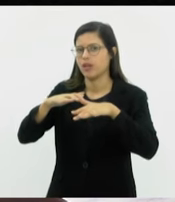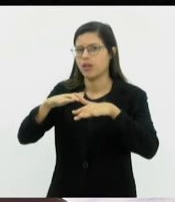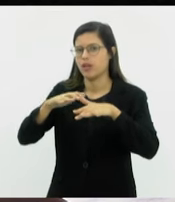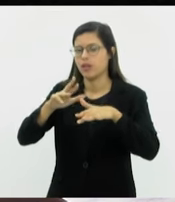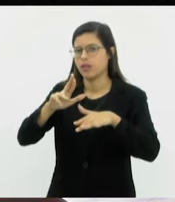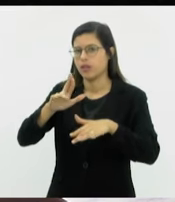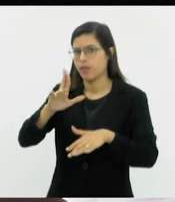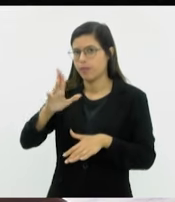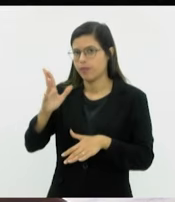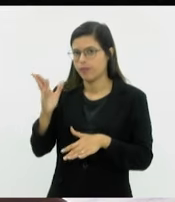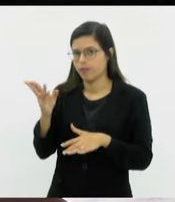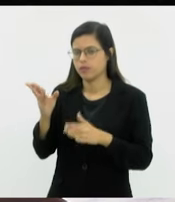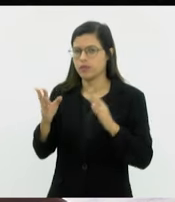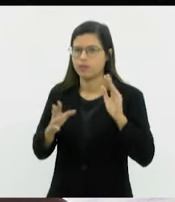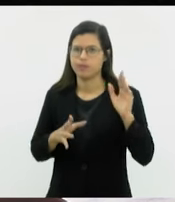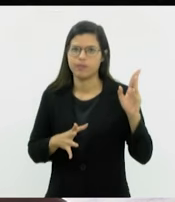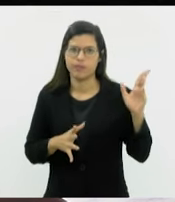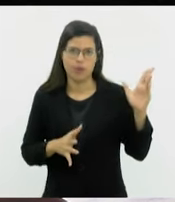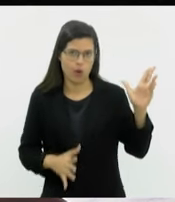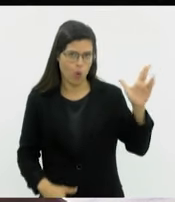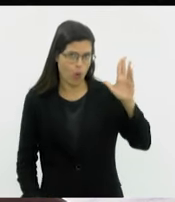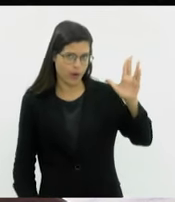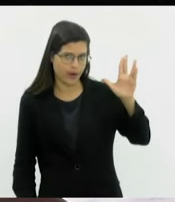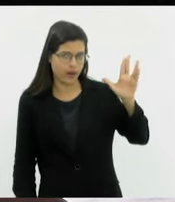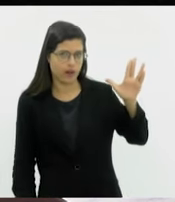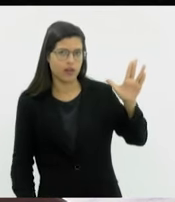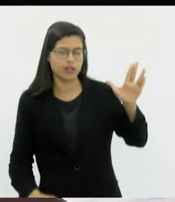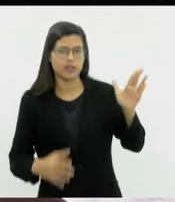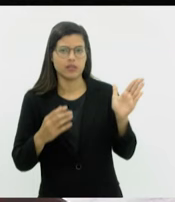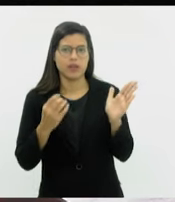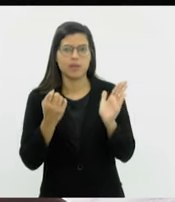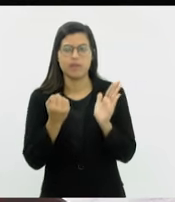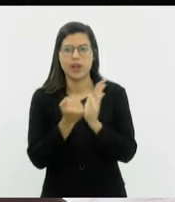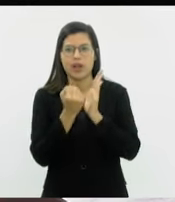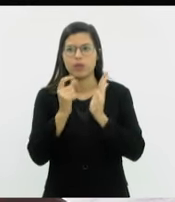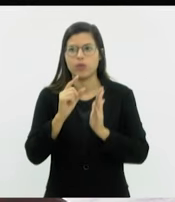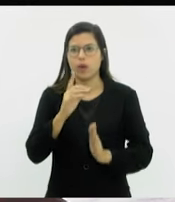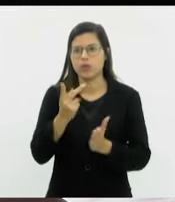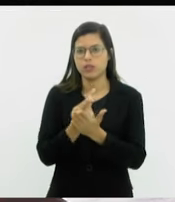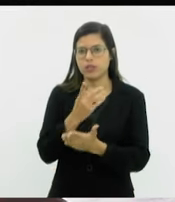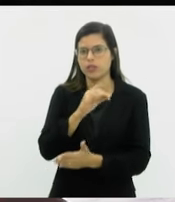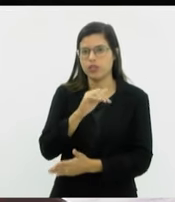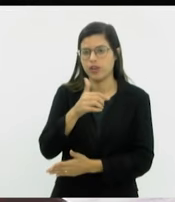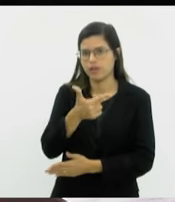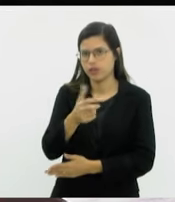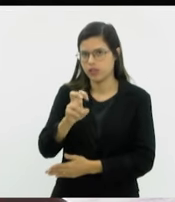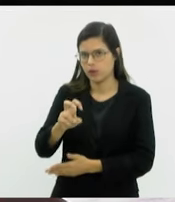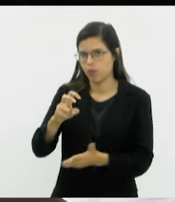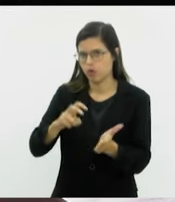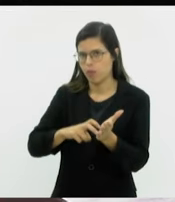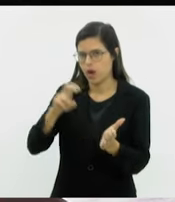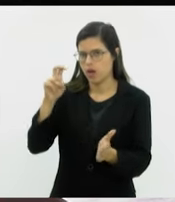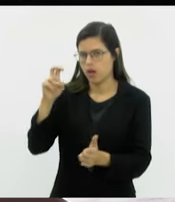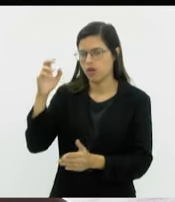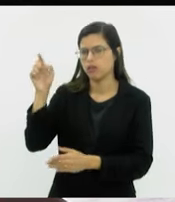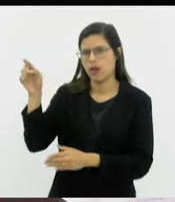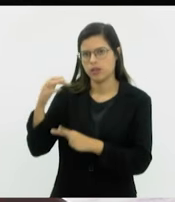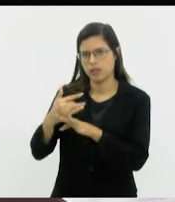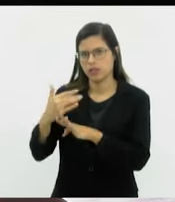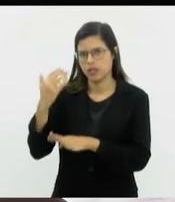que no dia 25 está marcado para acontecer no dia 25, na parte da manhã, em Niterói. E